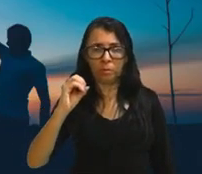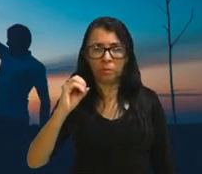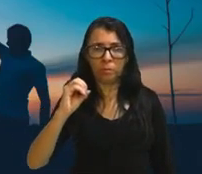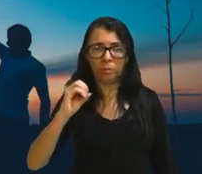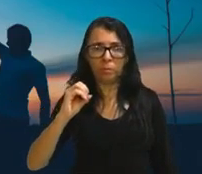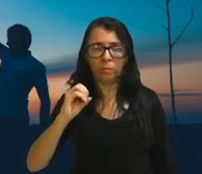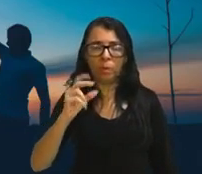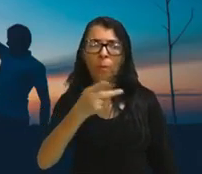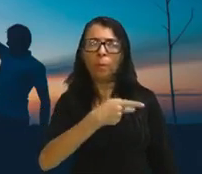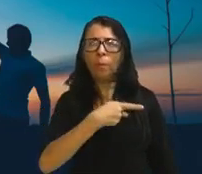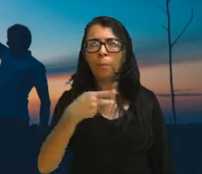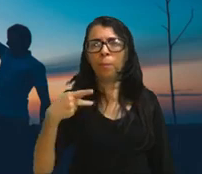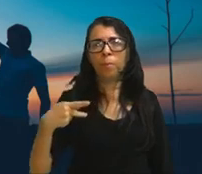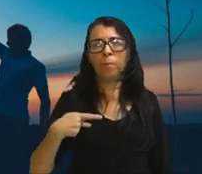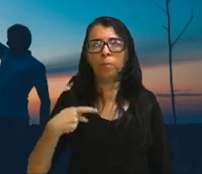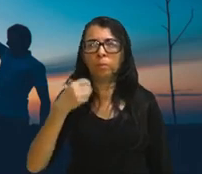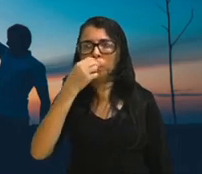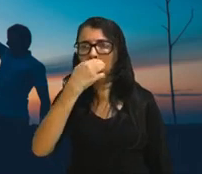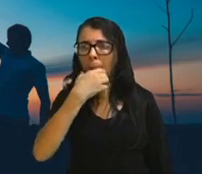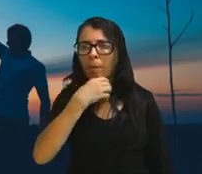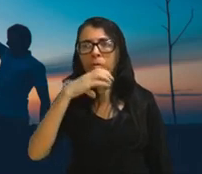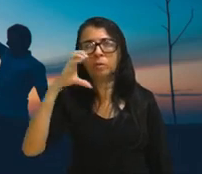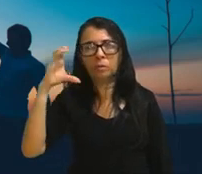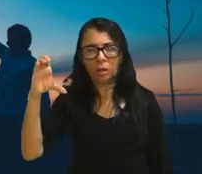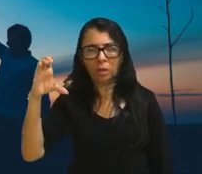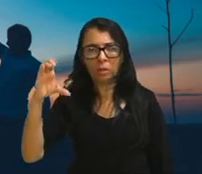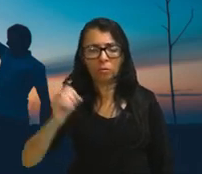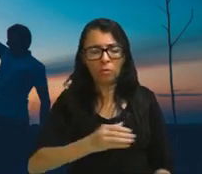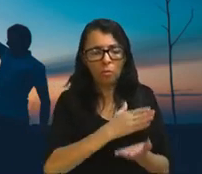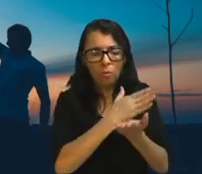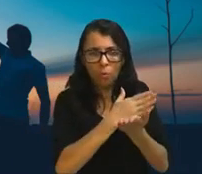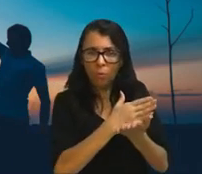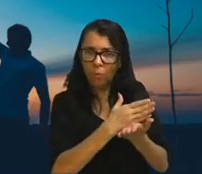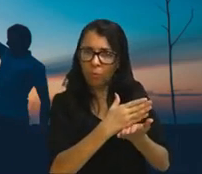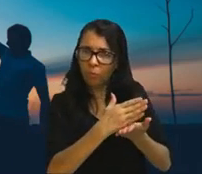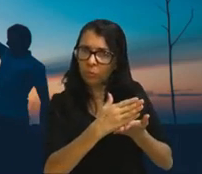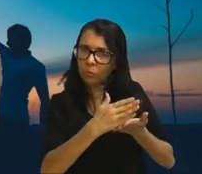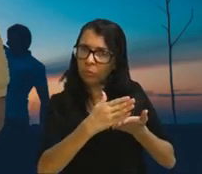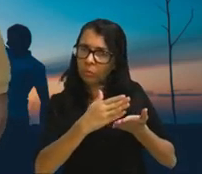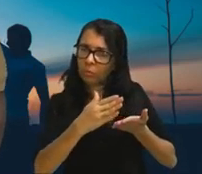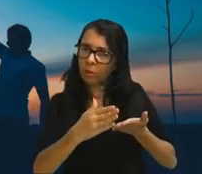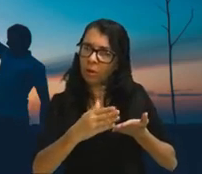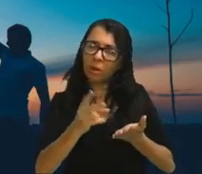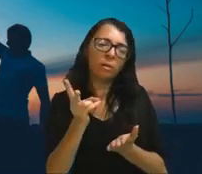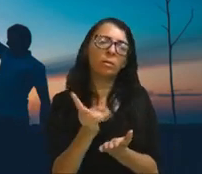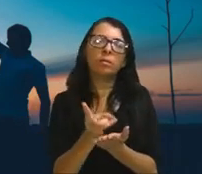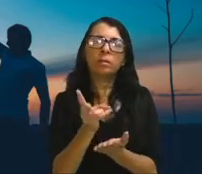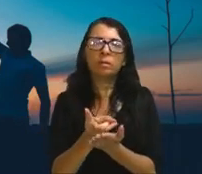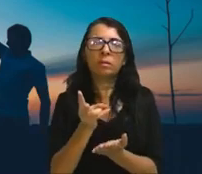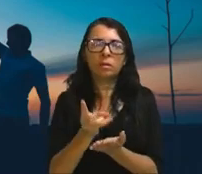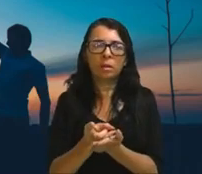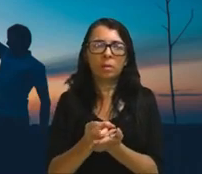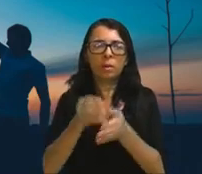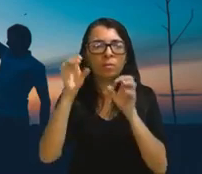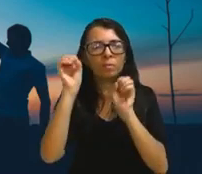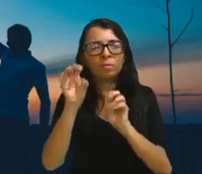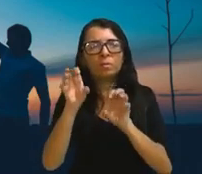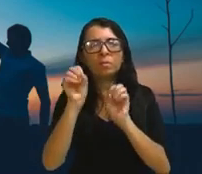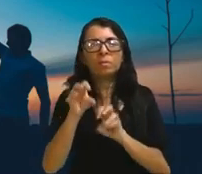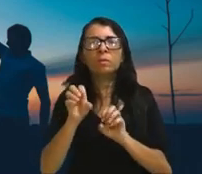tem acompanhado. Eu sei que você tem orado.